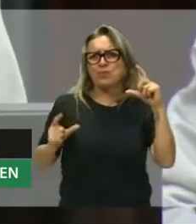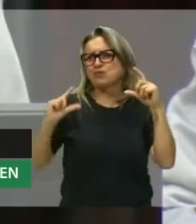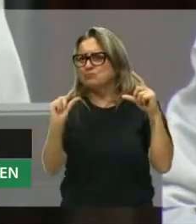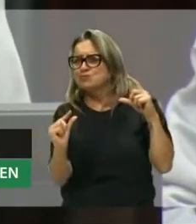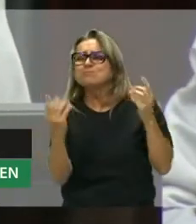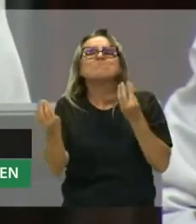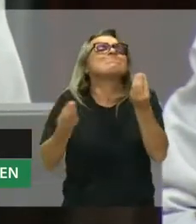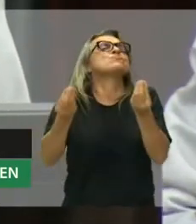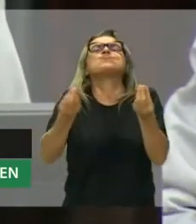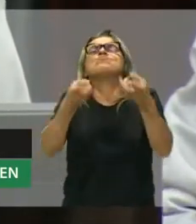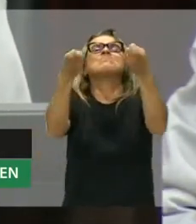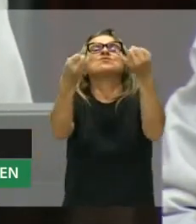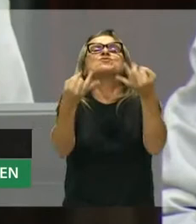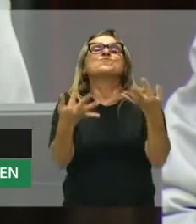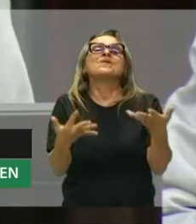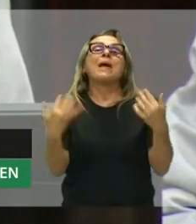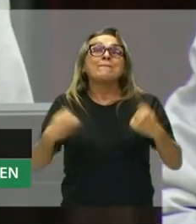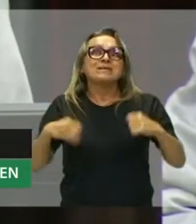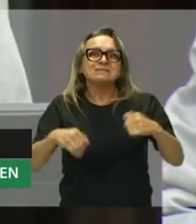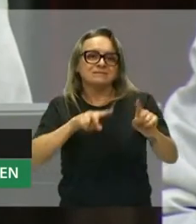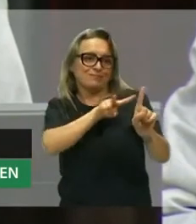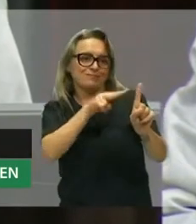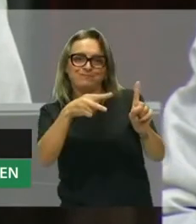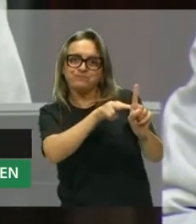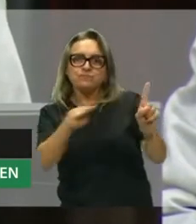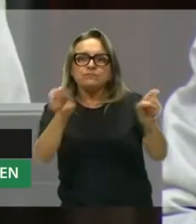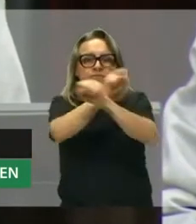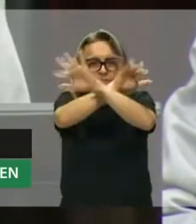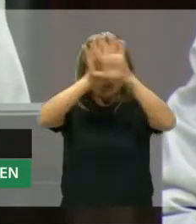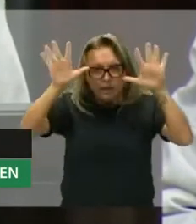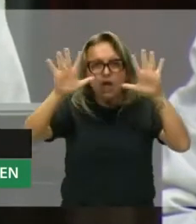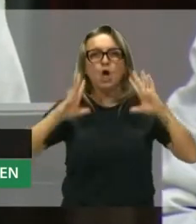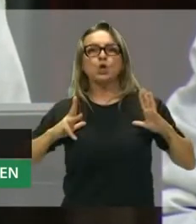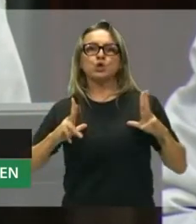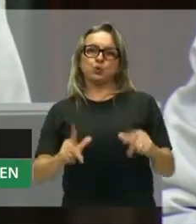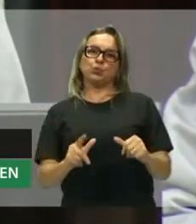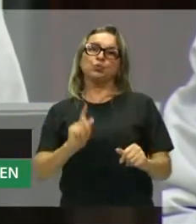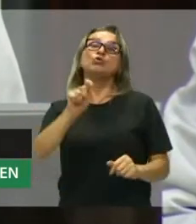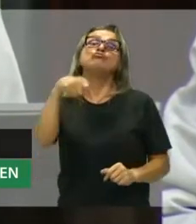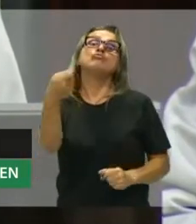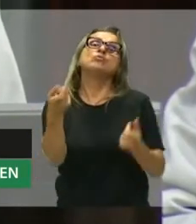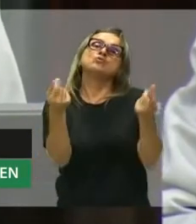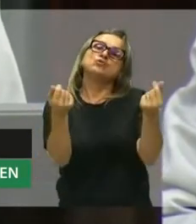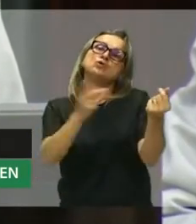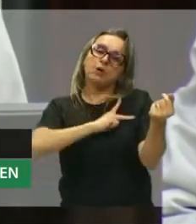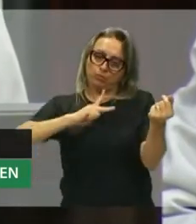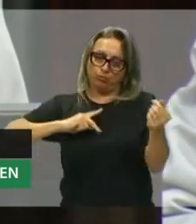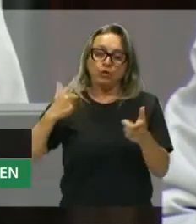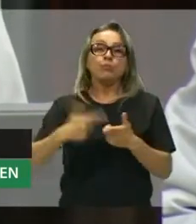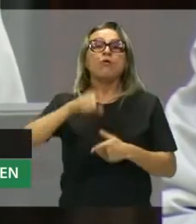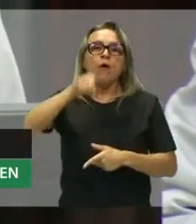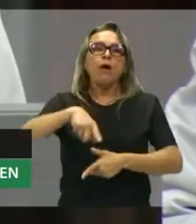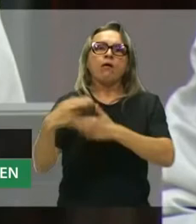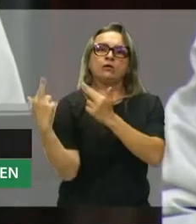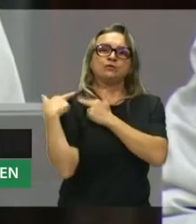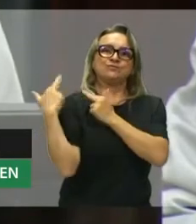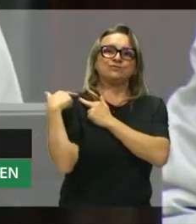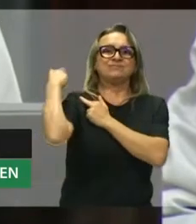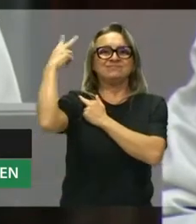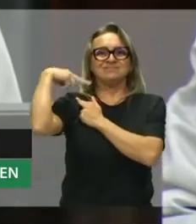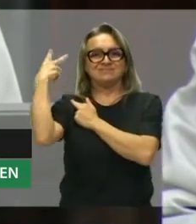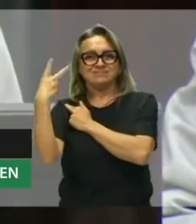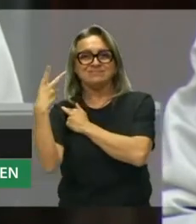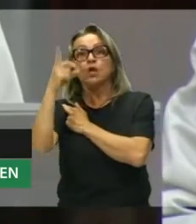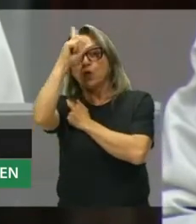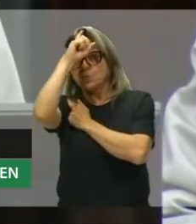queremos é realmente trazer transparência para todos esses atos públicos, que é o nosso dever. Como o hospital é